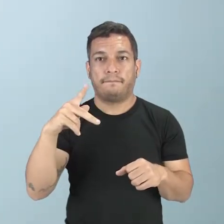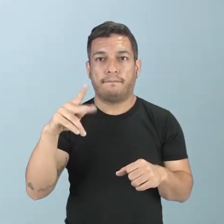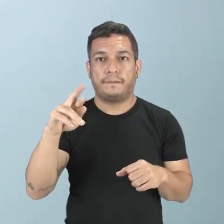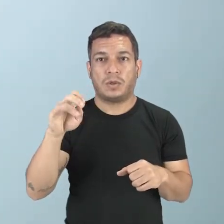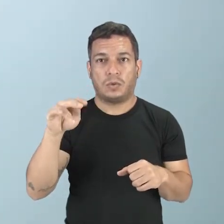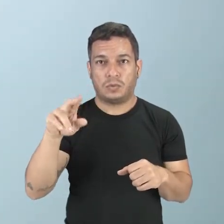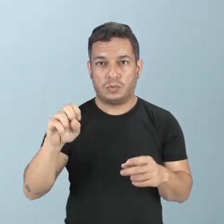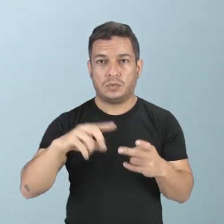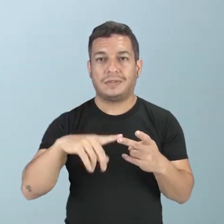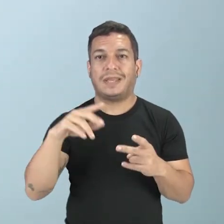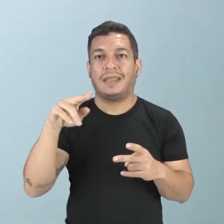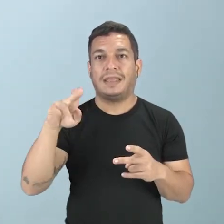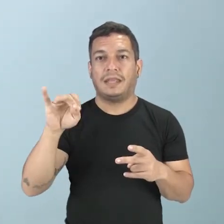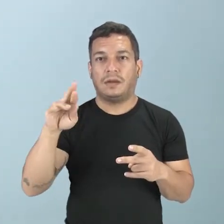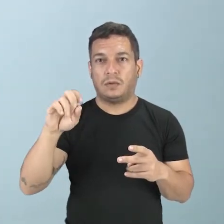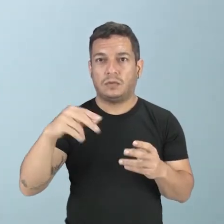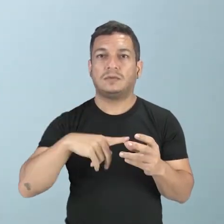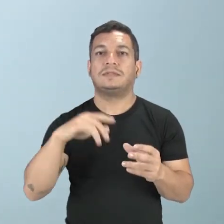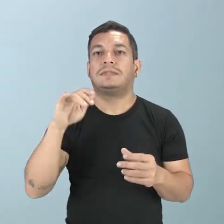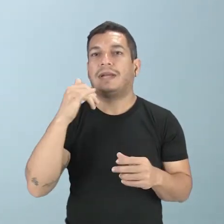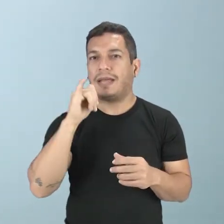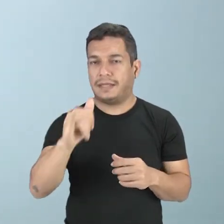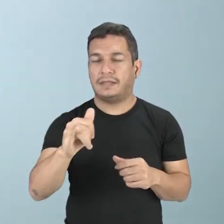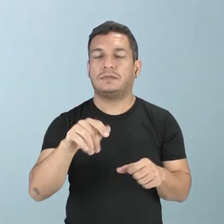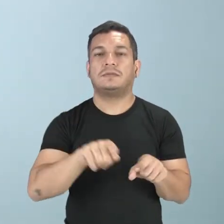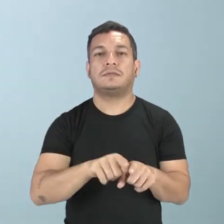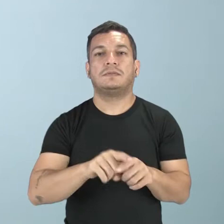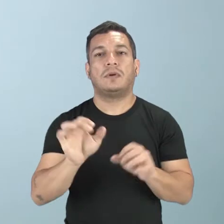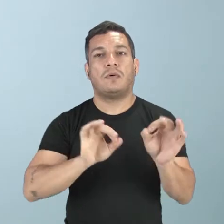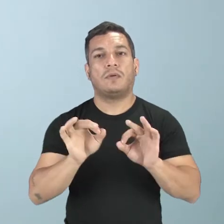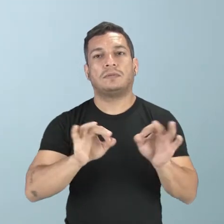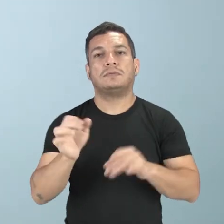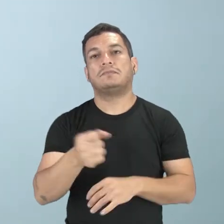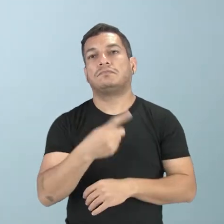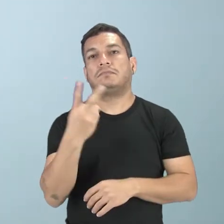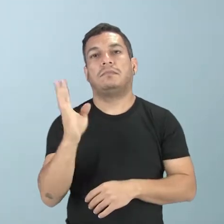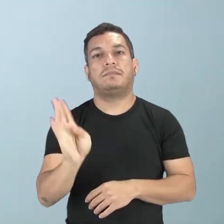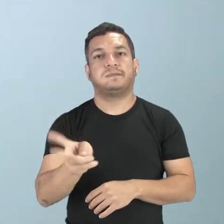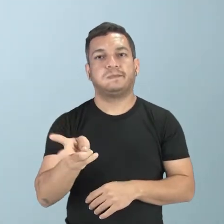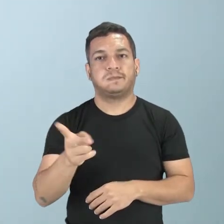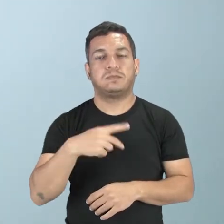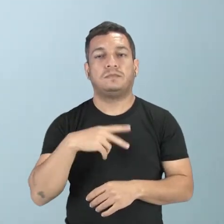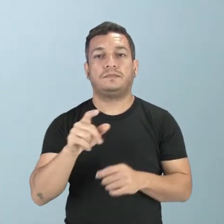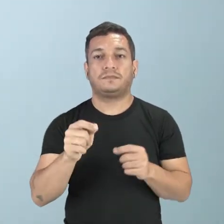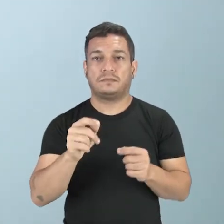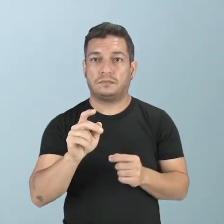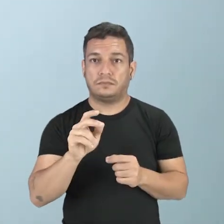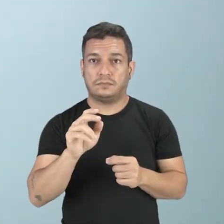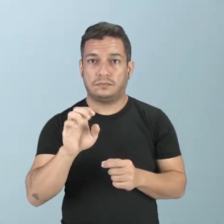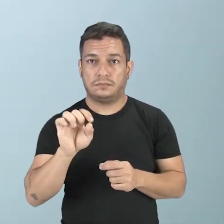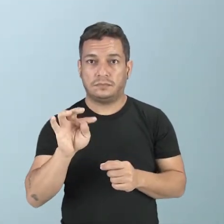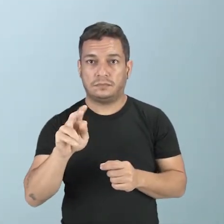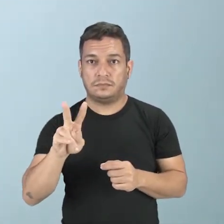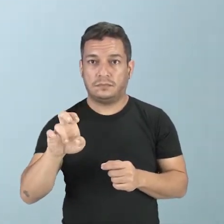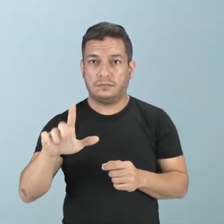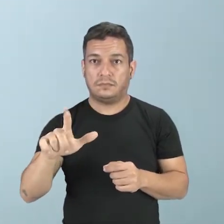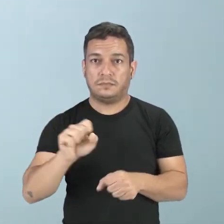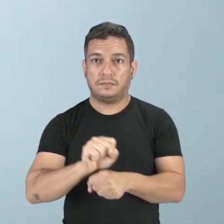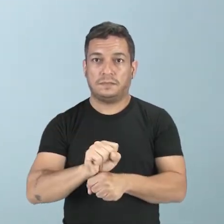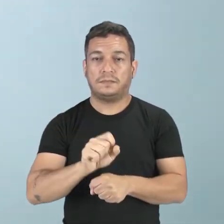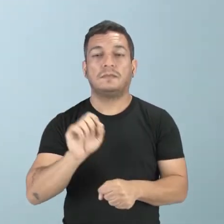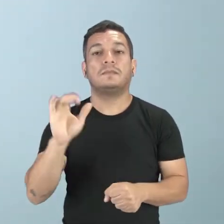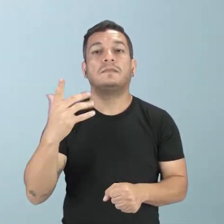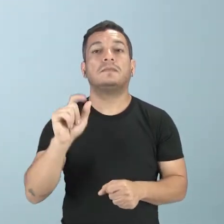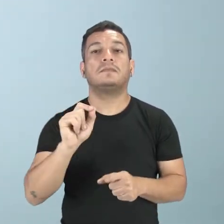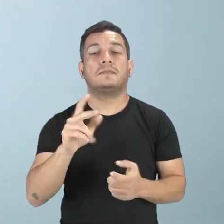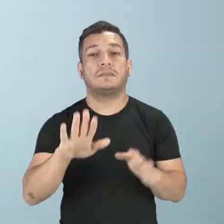e eles estão organizados de modo que, se eles estão organizados em mesma quantidade, esse elemento está estável. O que acontece